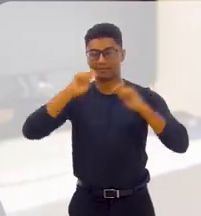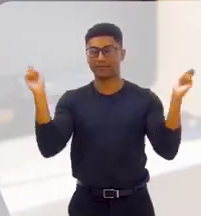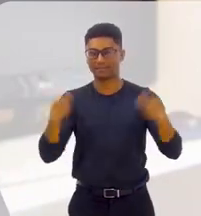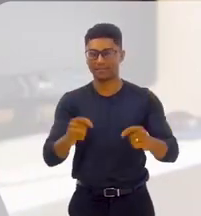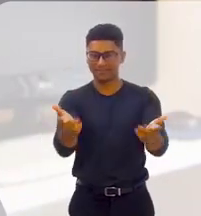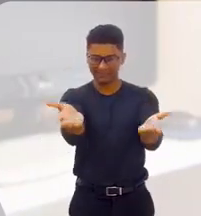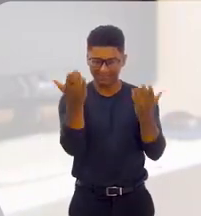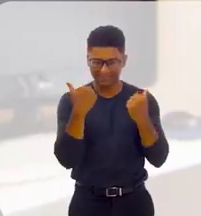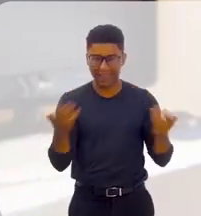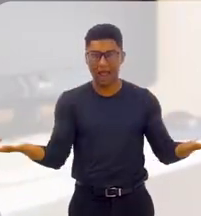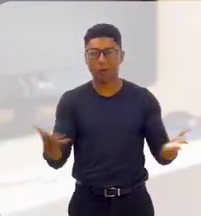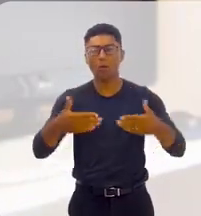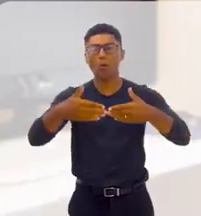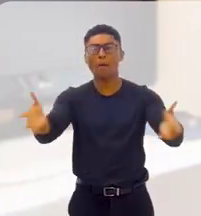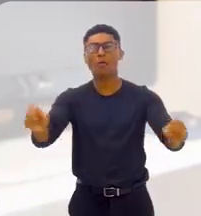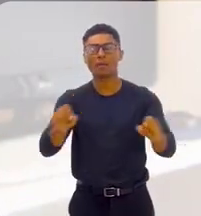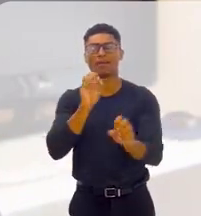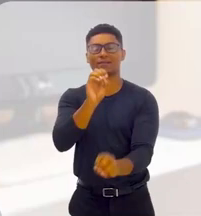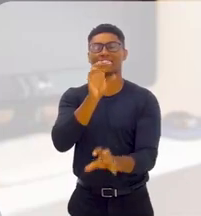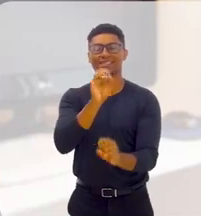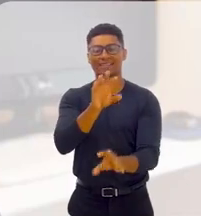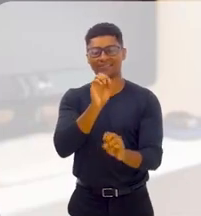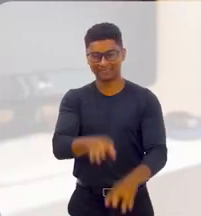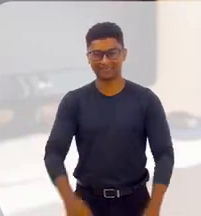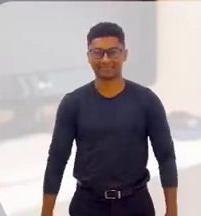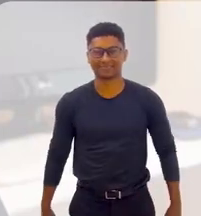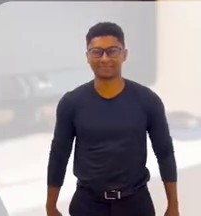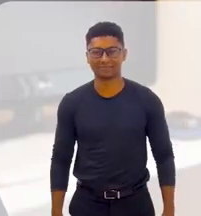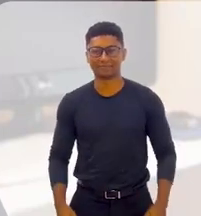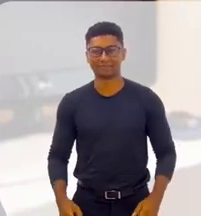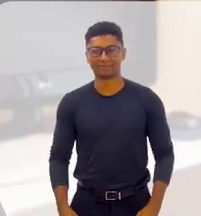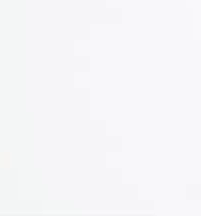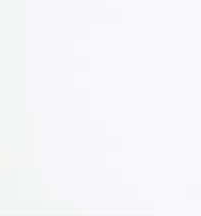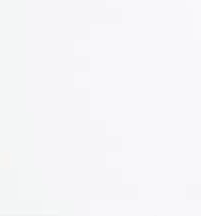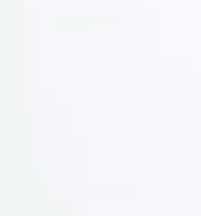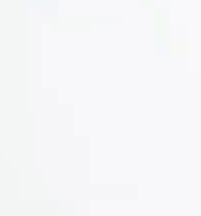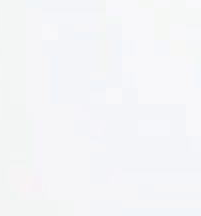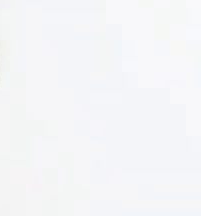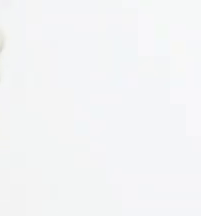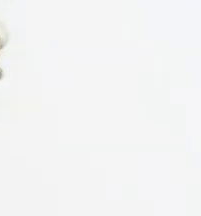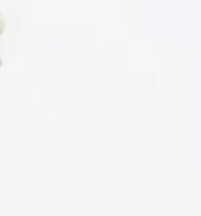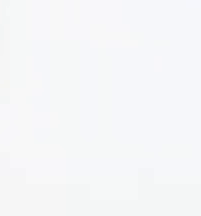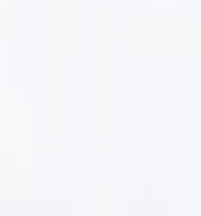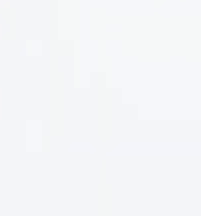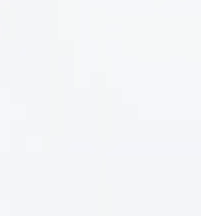Por isso, vem com a gente. Começa agora o Educação.